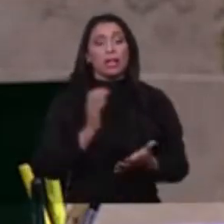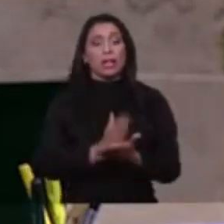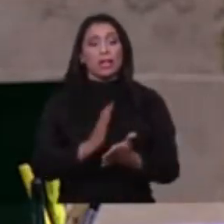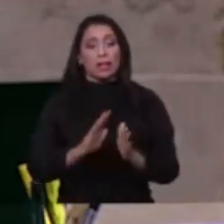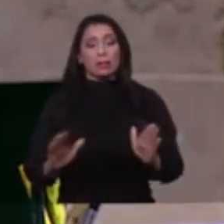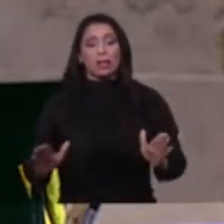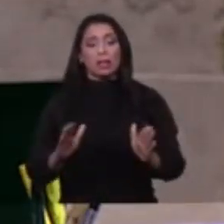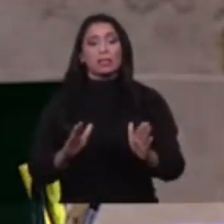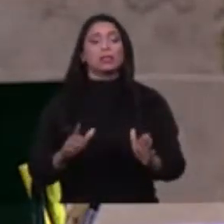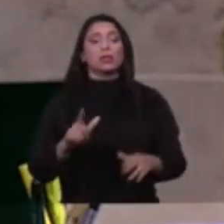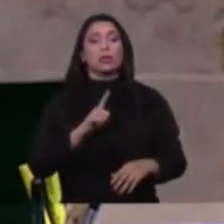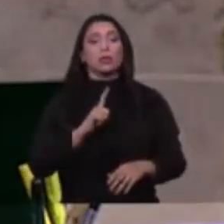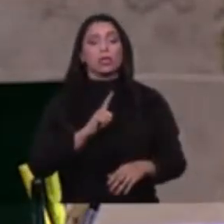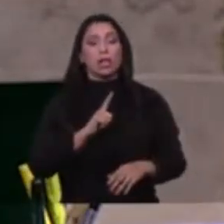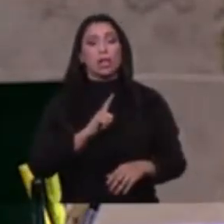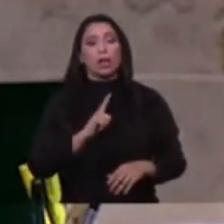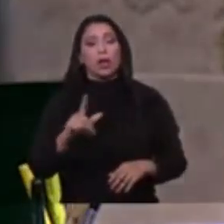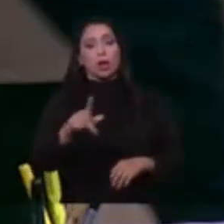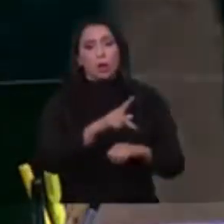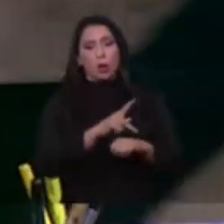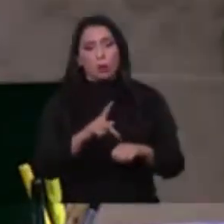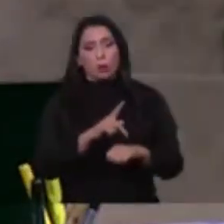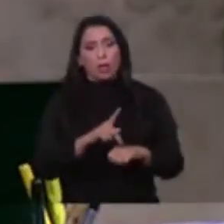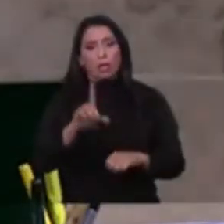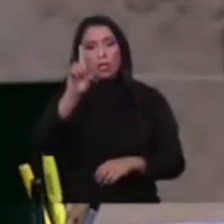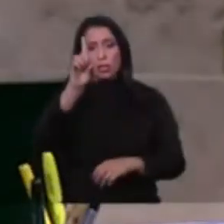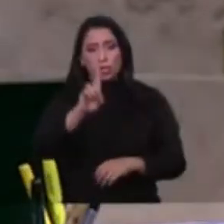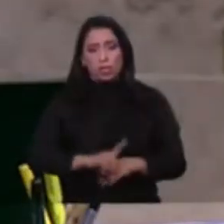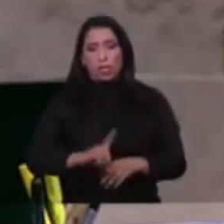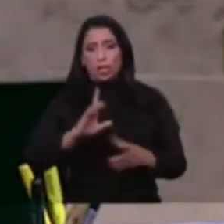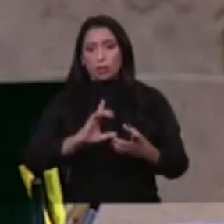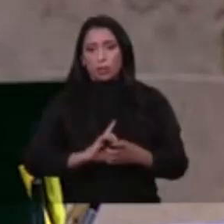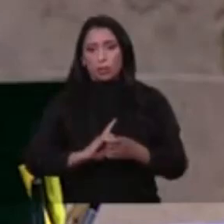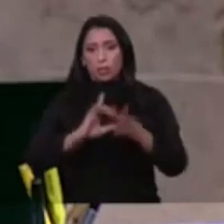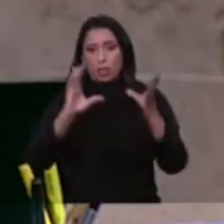a ruptura do Estado Democrático de Direito.